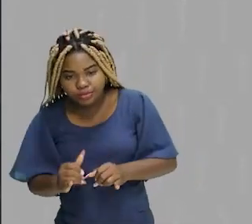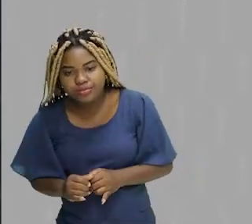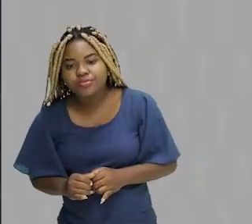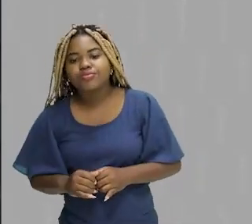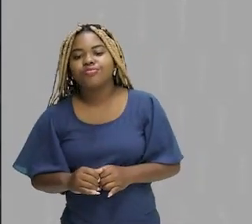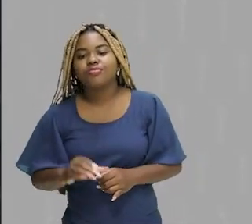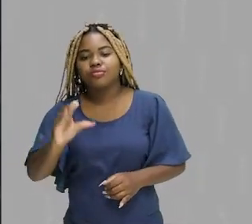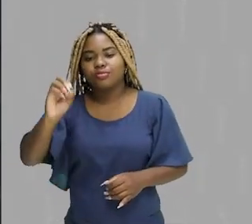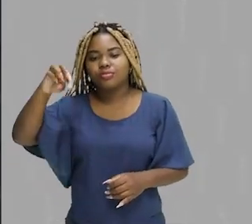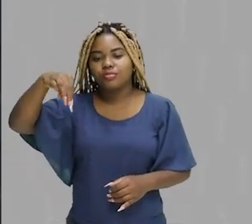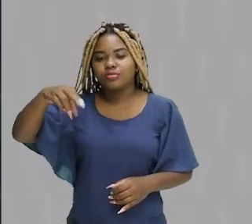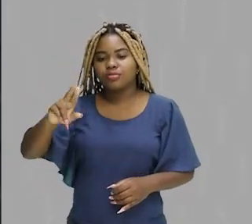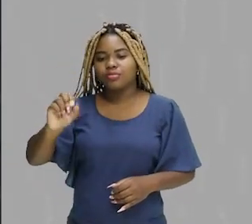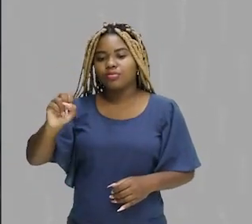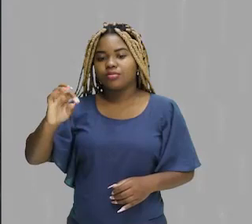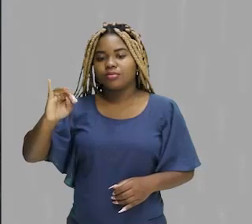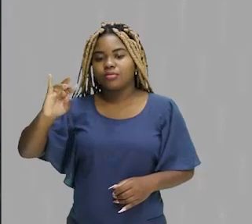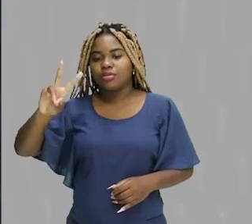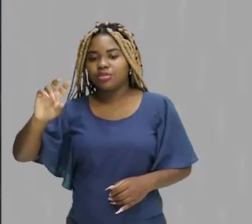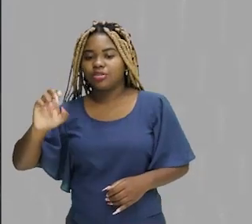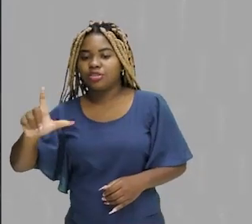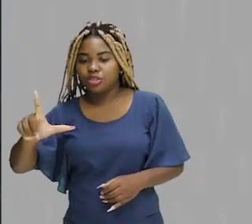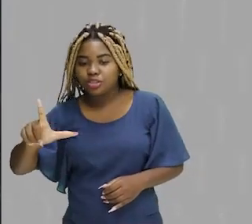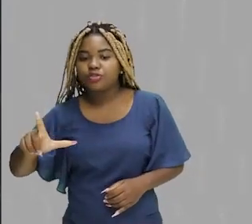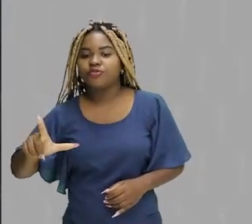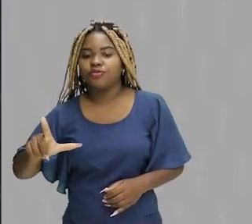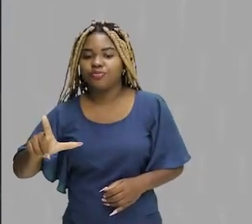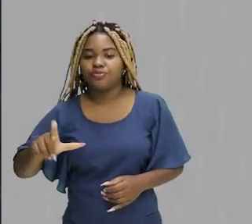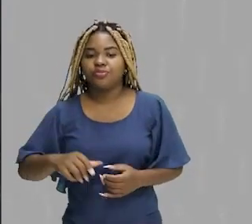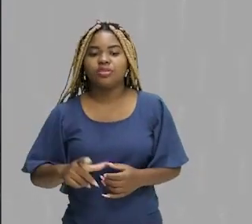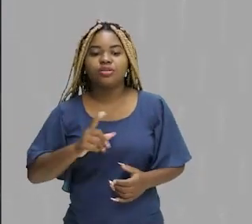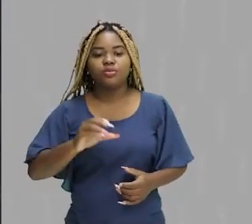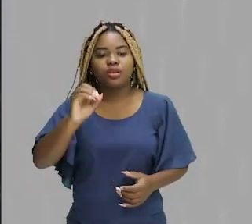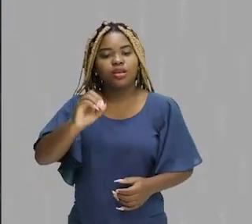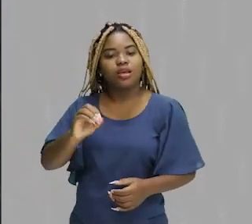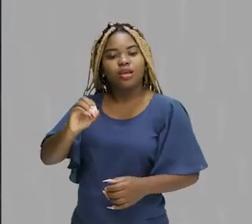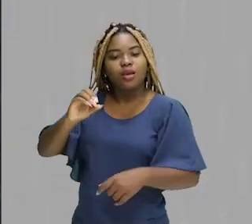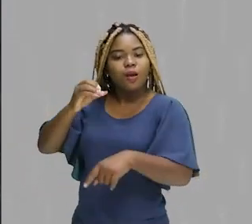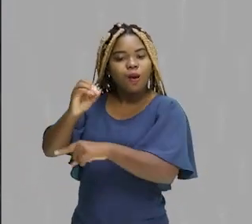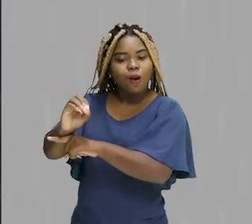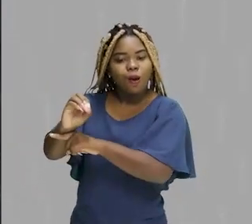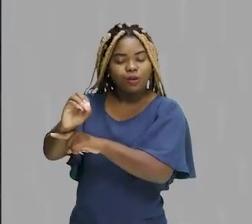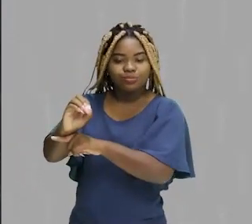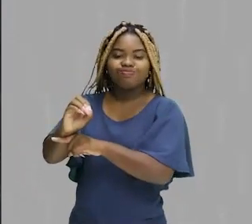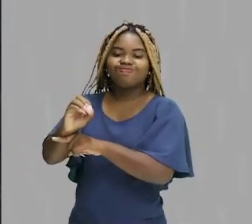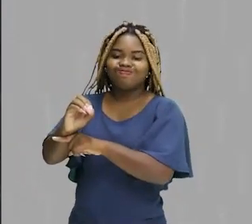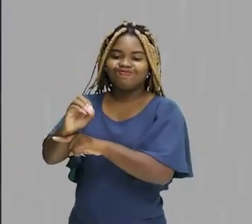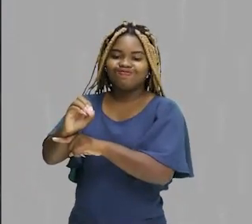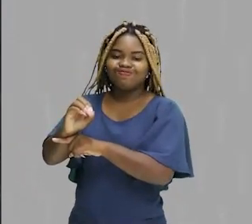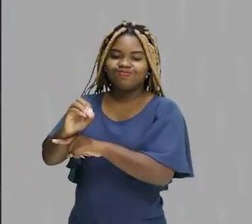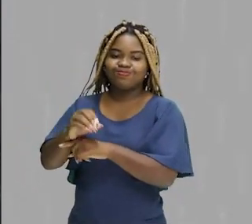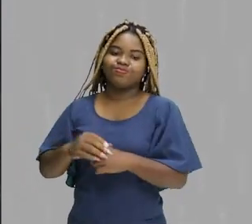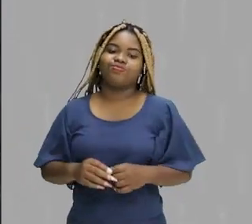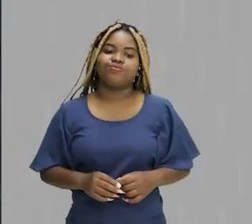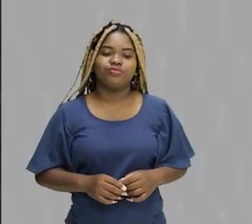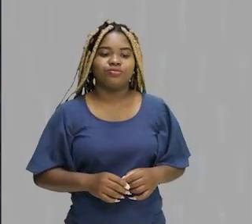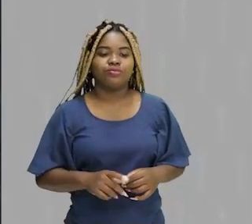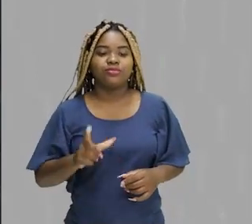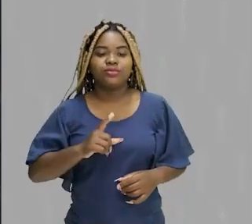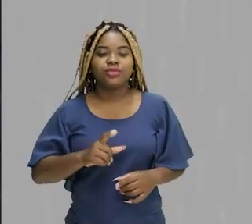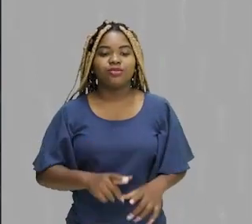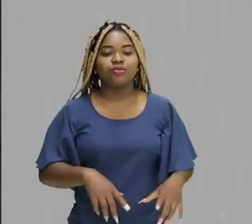serem sempre exotérmicas, as reações de combustão apresentam um ΔH menor do que zero, ou seja,